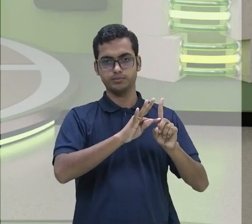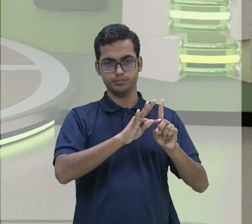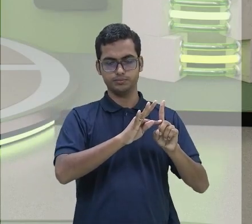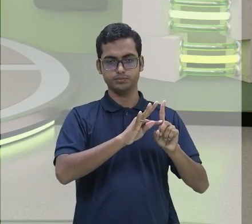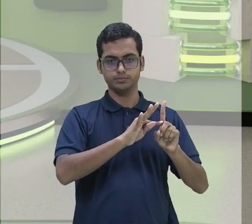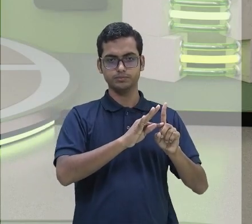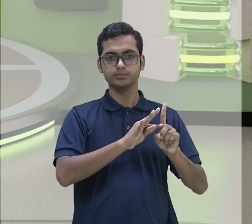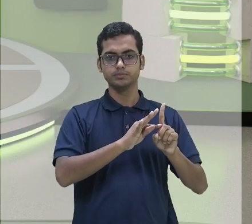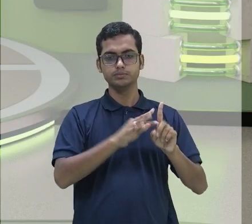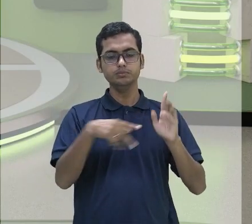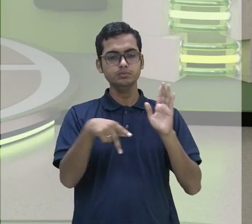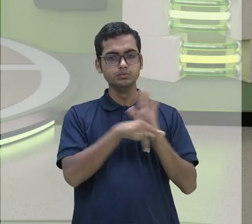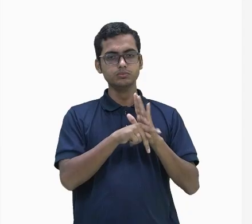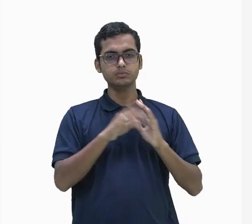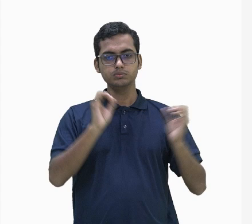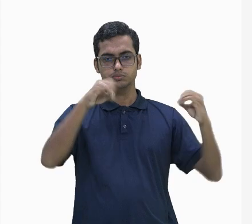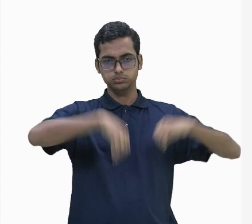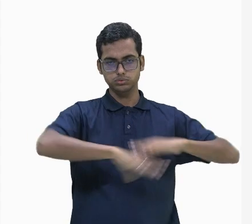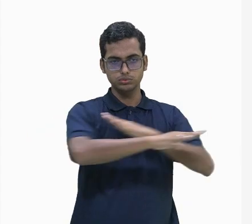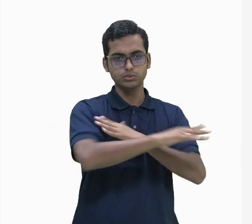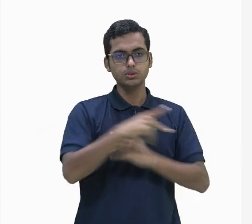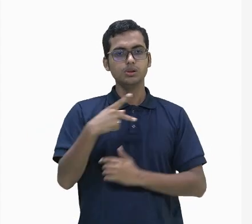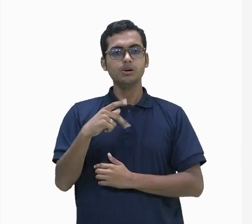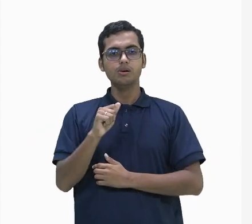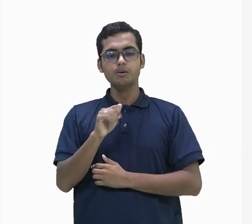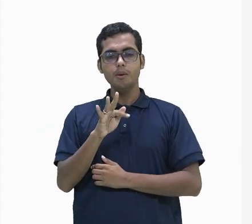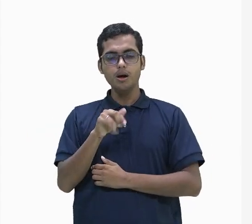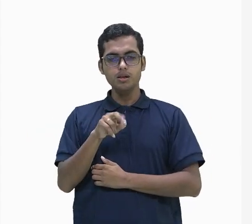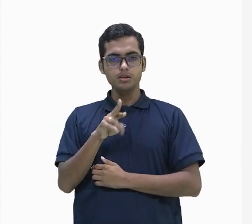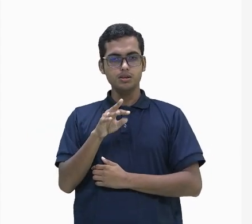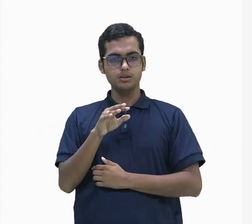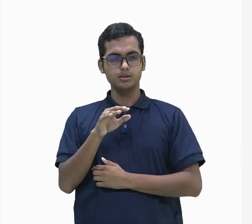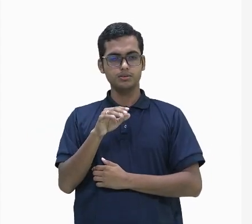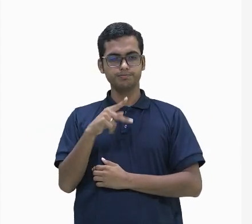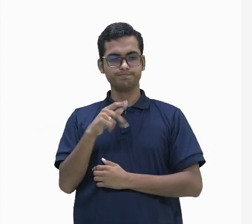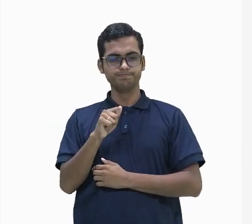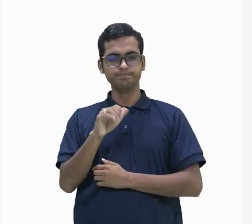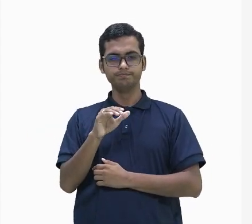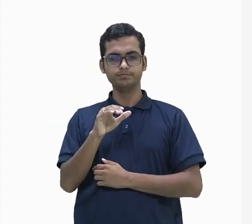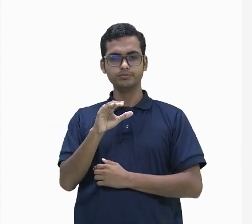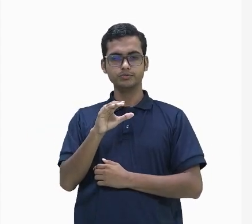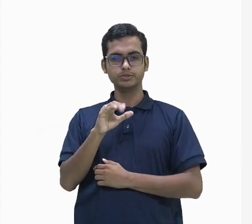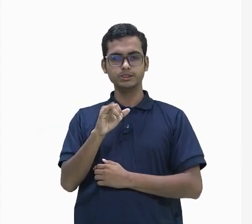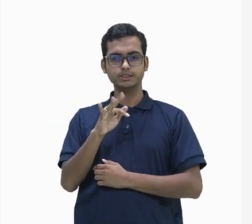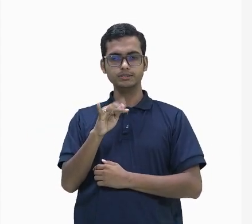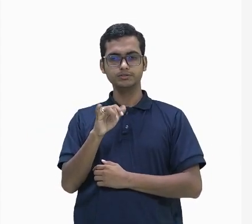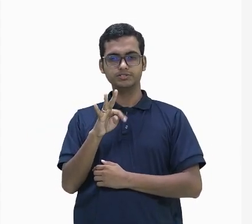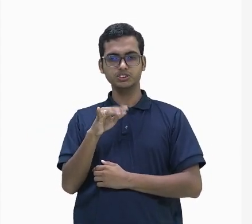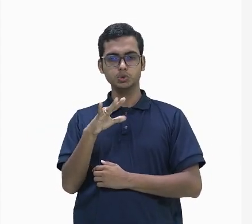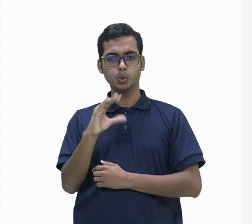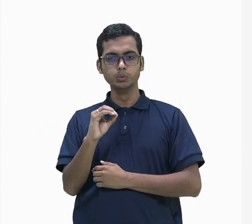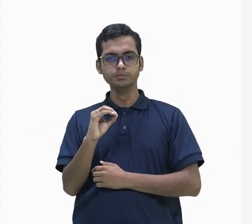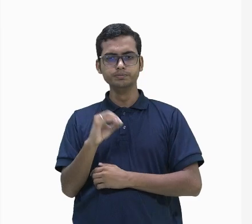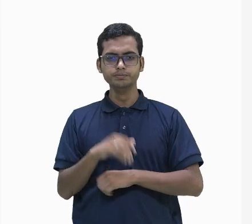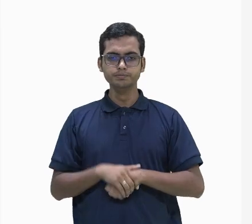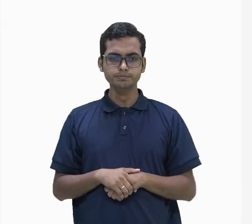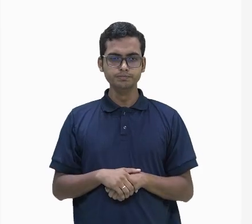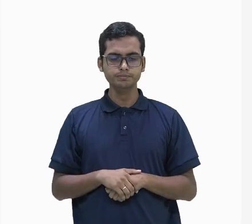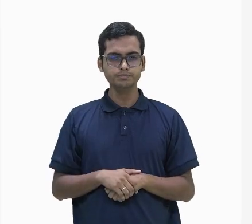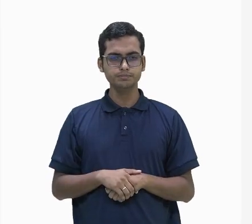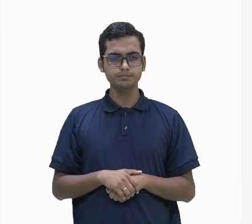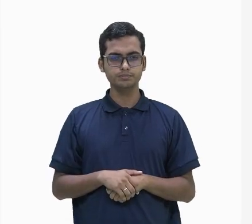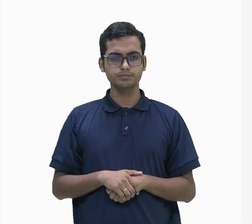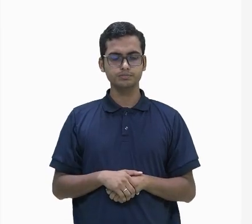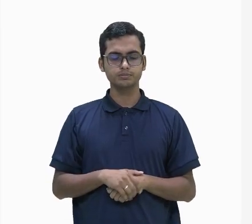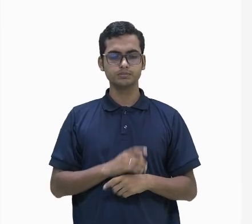das águas do Pacífico. Então, vamos agora ver a Laninha, que é o resfriamento,